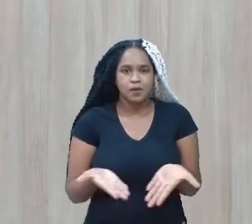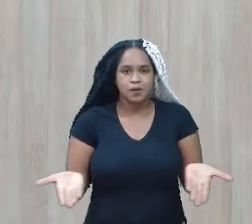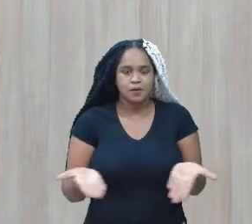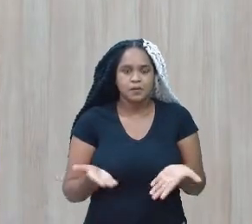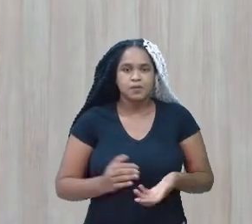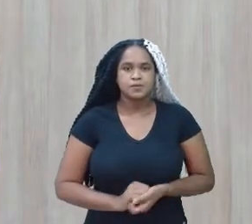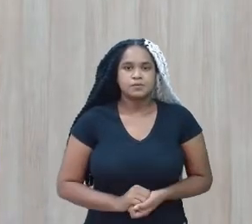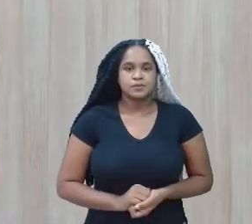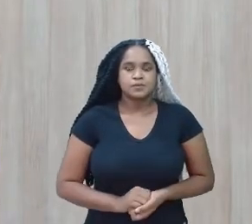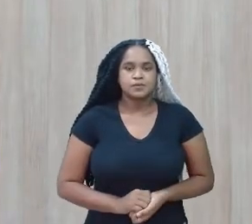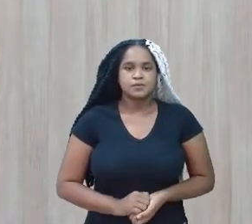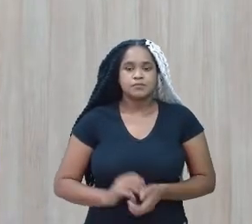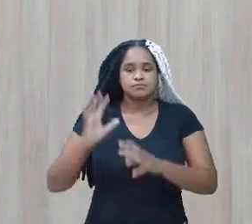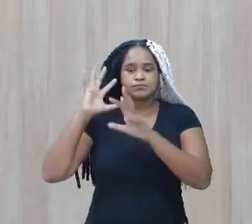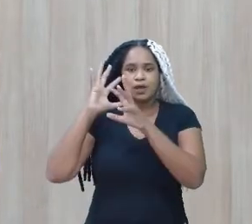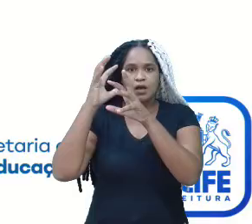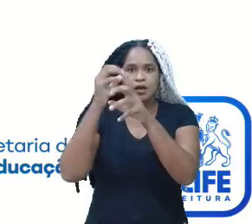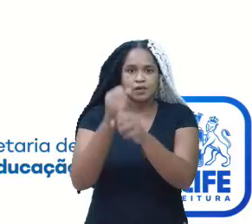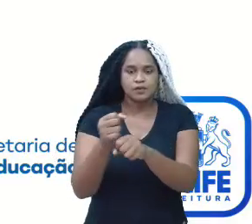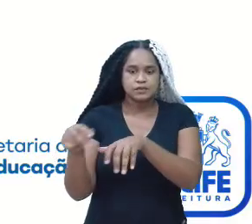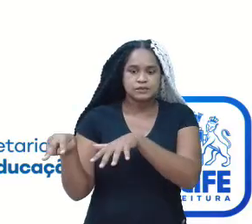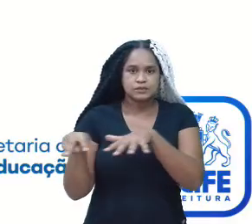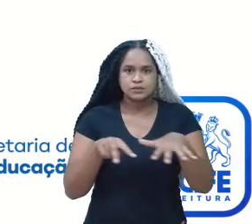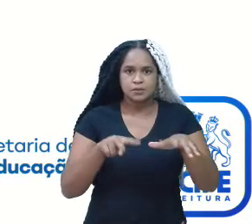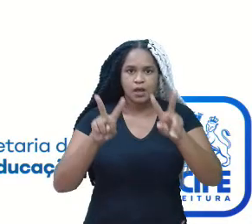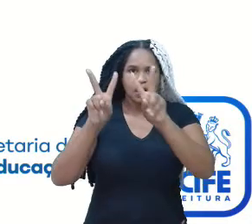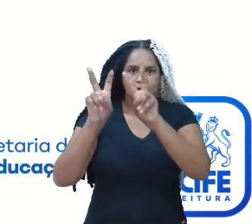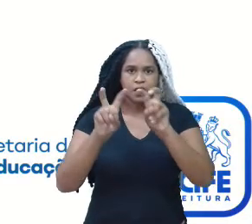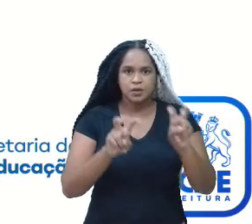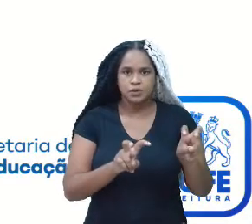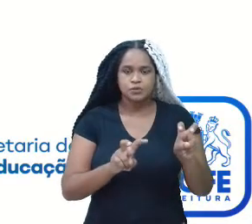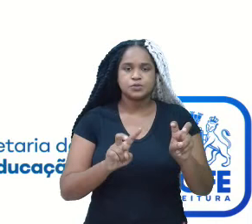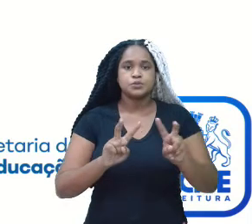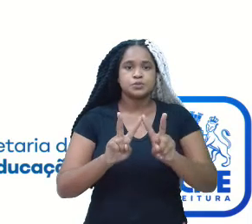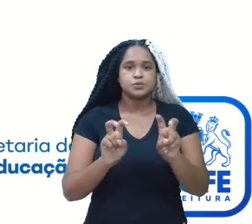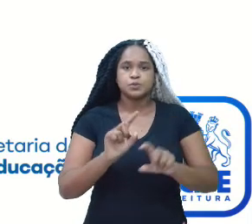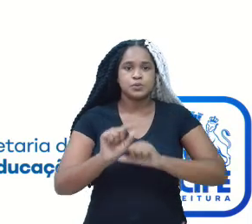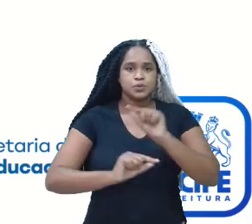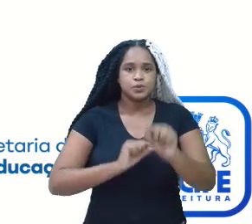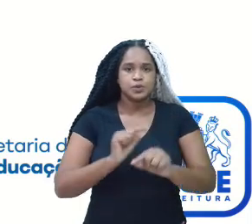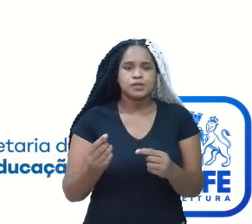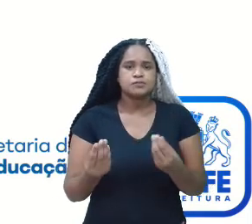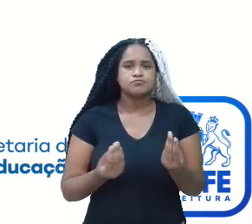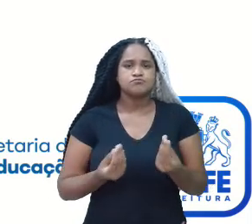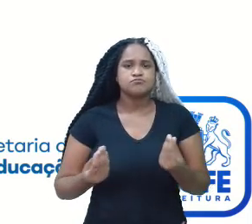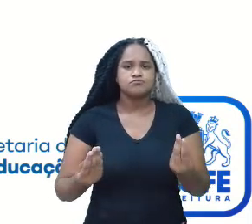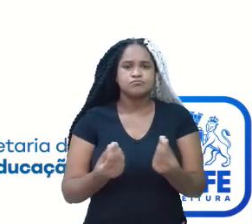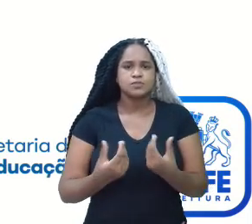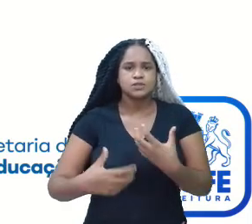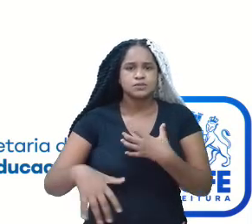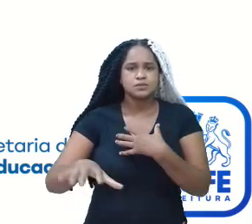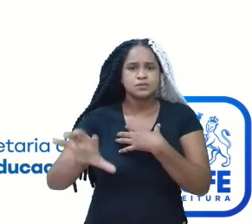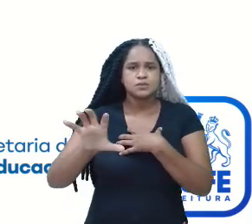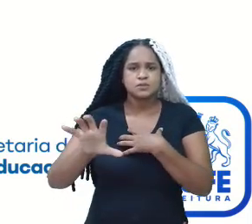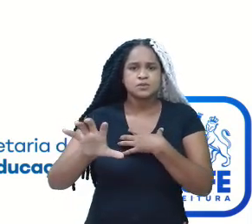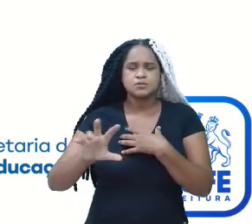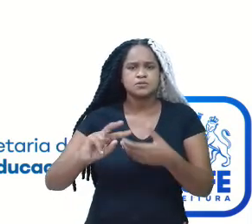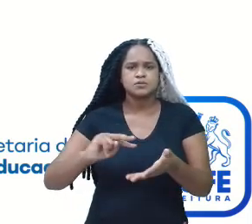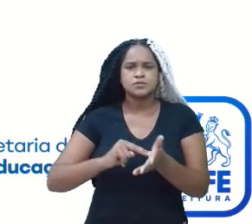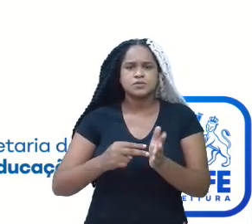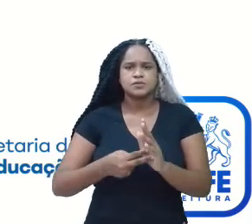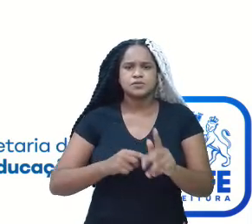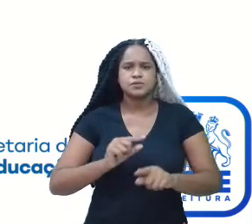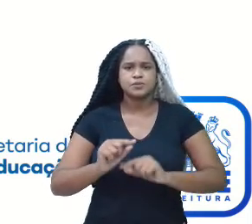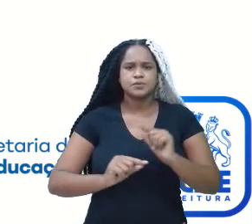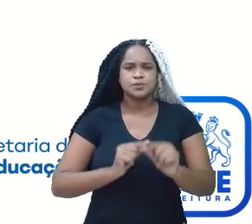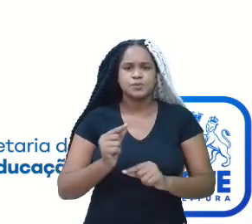vivemos nessa semana. Falamos sobre sensibilização. O que é sensibilização em uma escola?